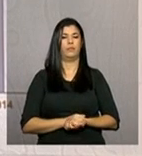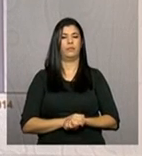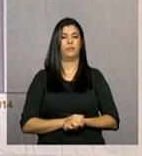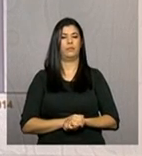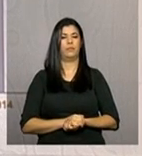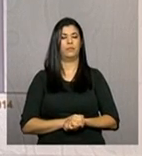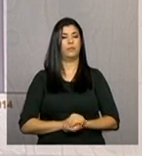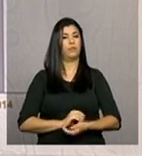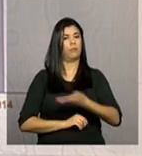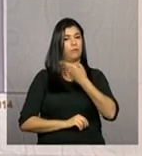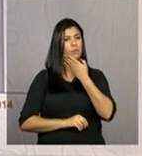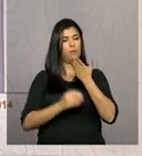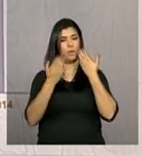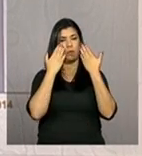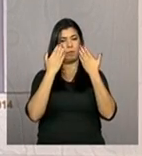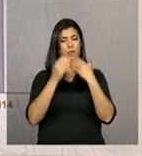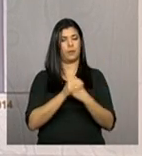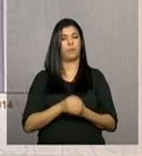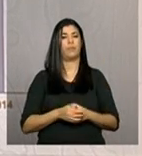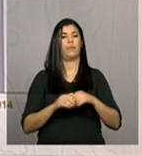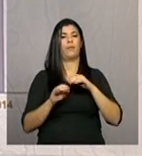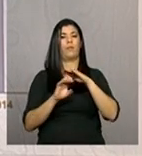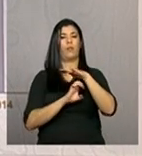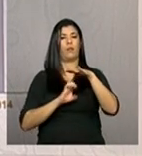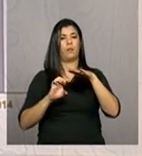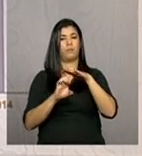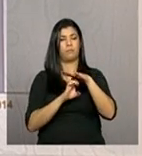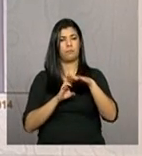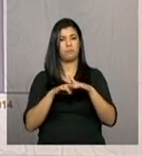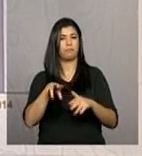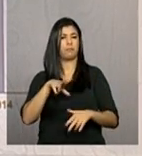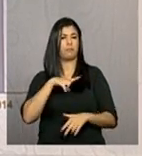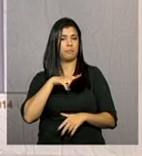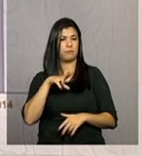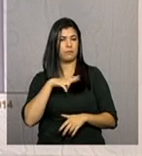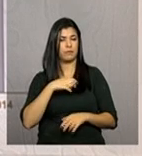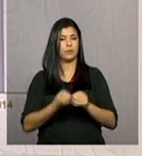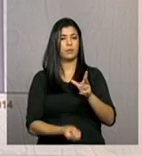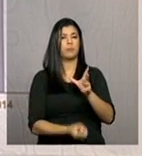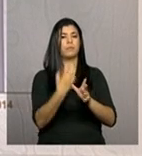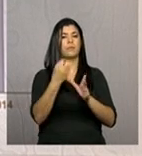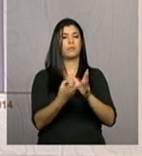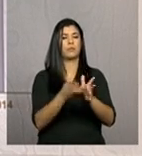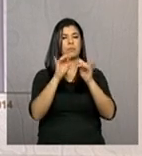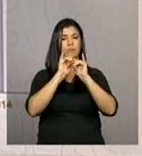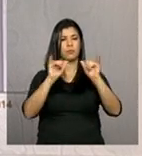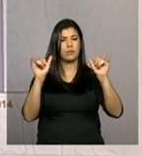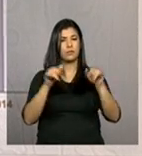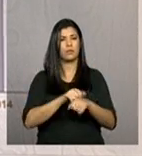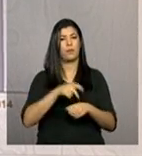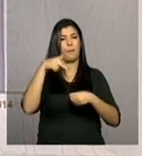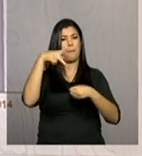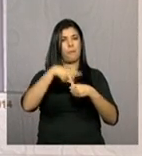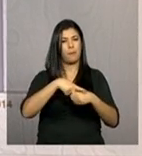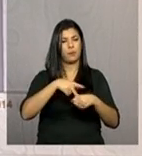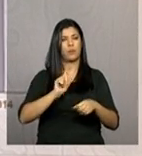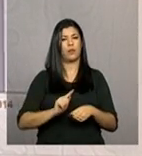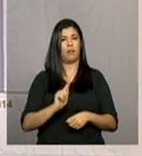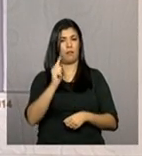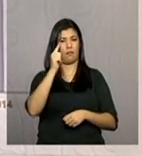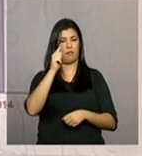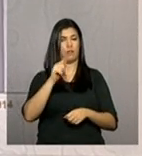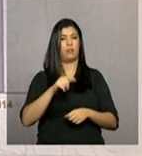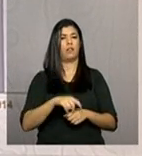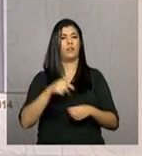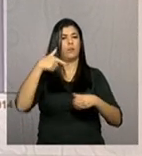No que se refere às empresas estatais e setor privado, na área de geração, transmissão, petróleo e gás e combustíveis